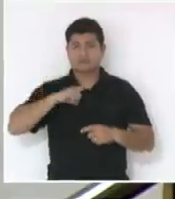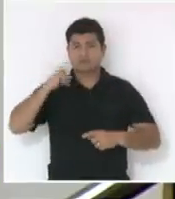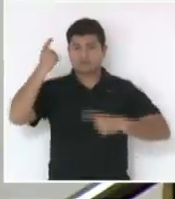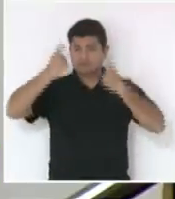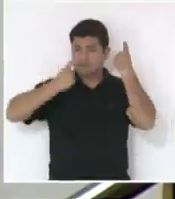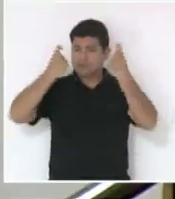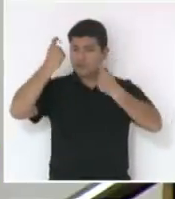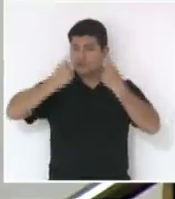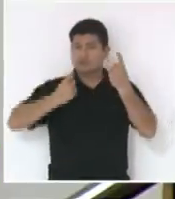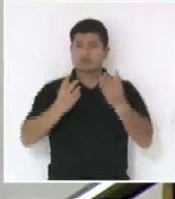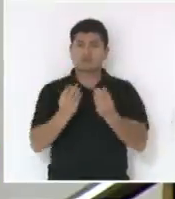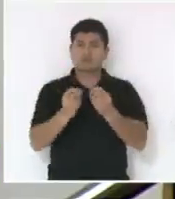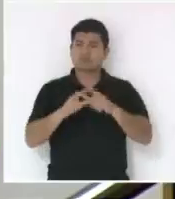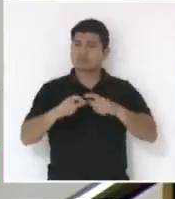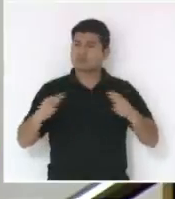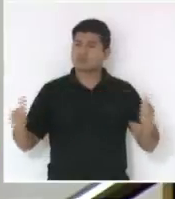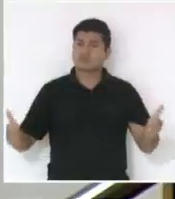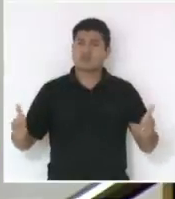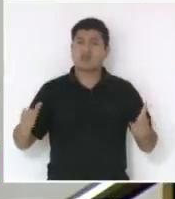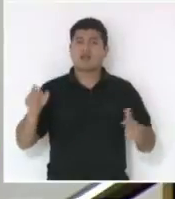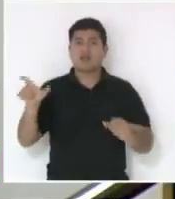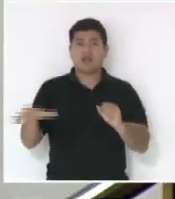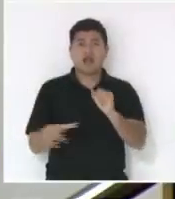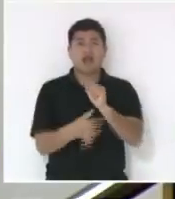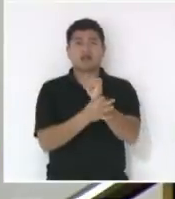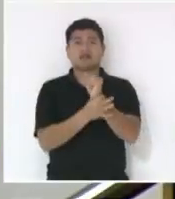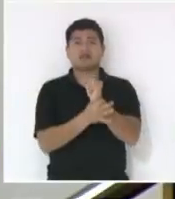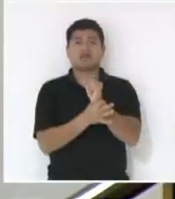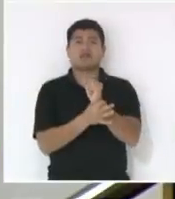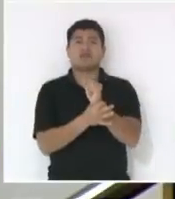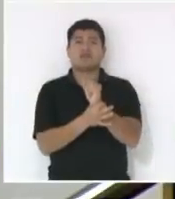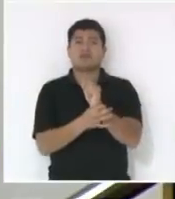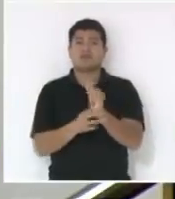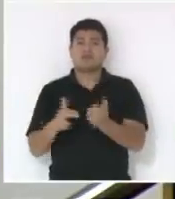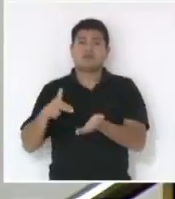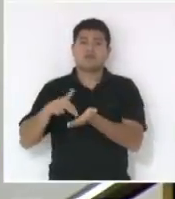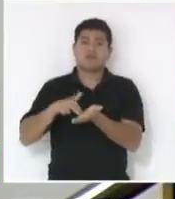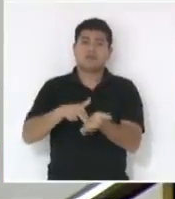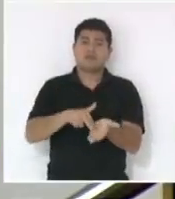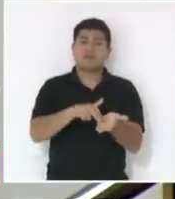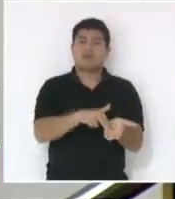grande em relação à segurança de Navegantes.